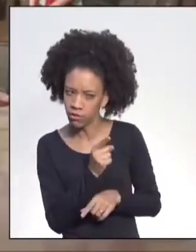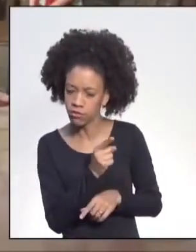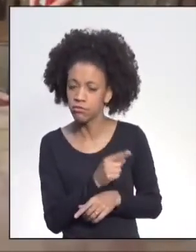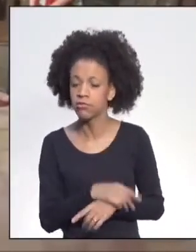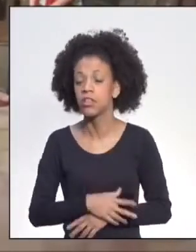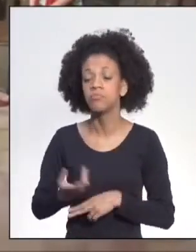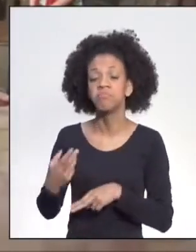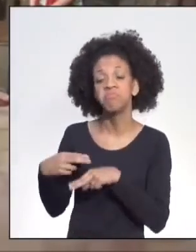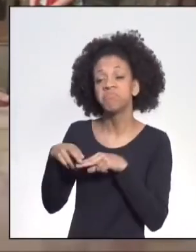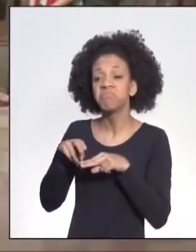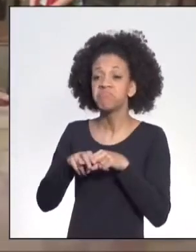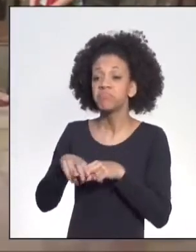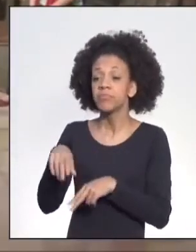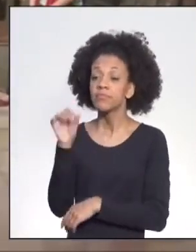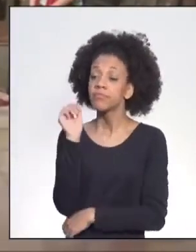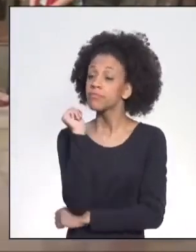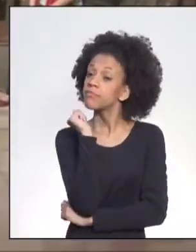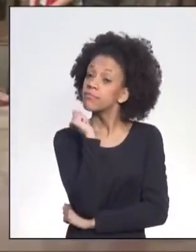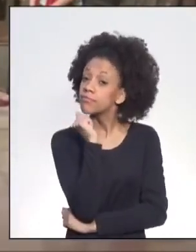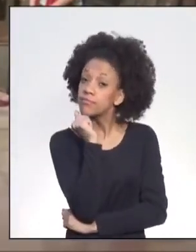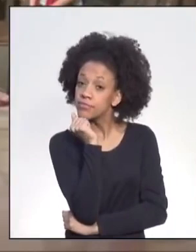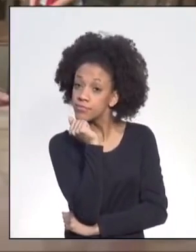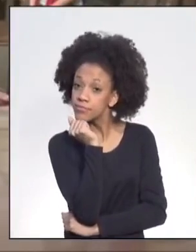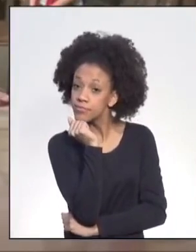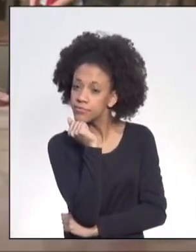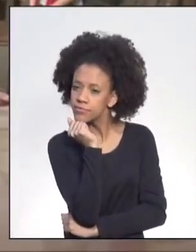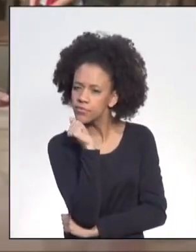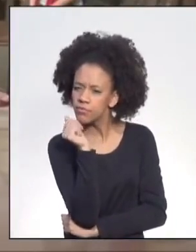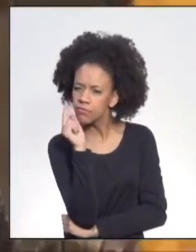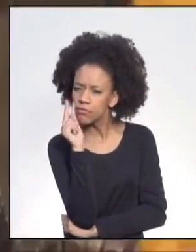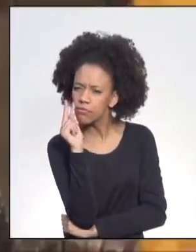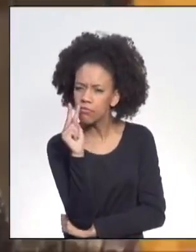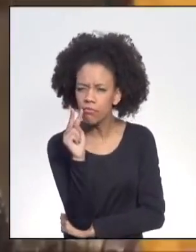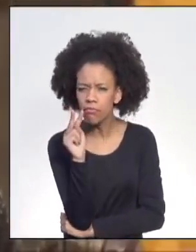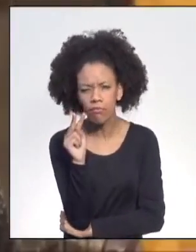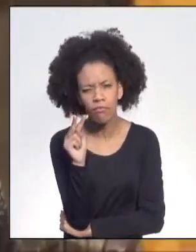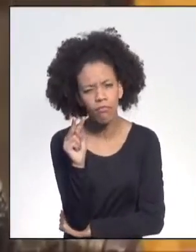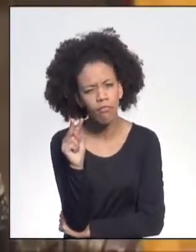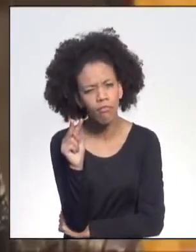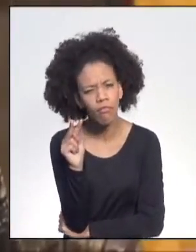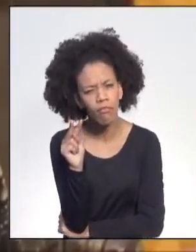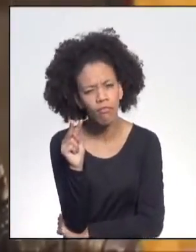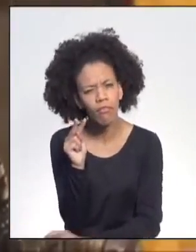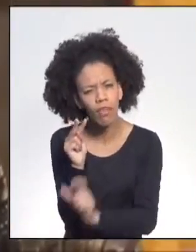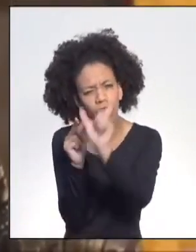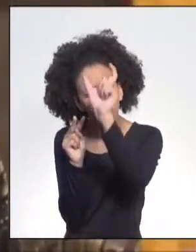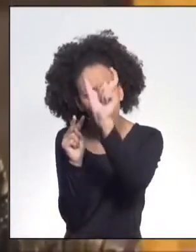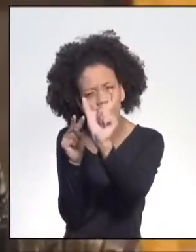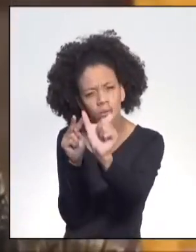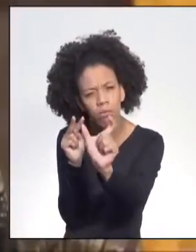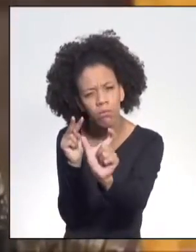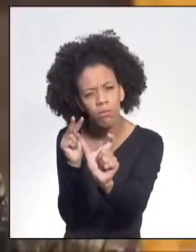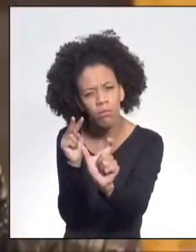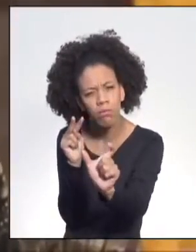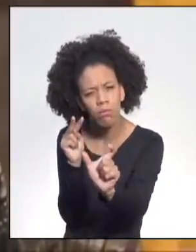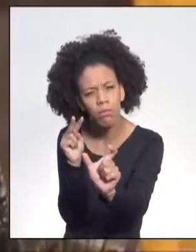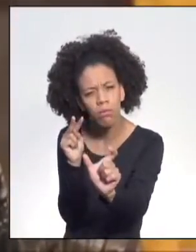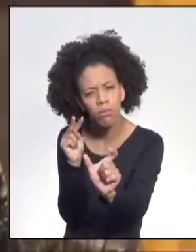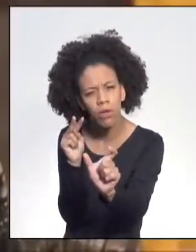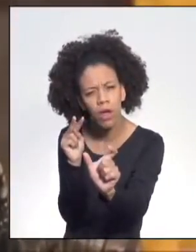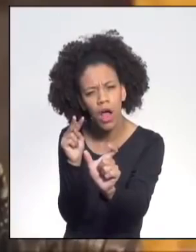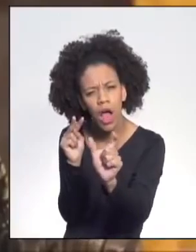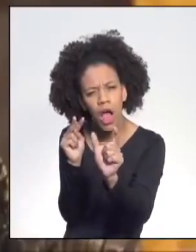continuou sentado. Cette fois-ci, au loin, Dessa vez, ao longe, il voit arriver un être. ele viu um ser se Que était aproximando. rouge. Que